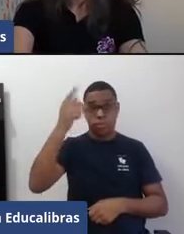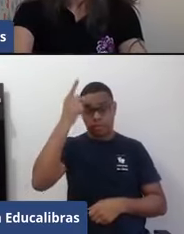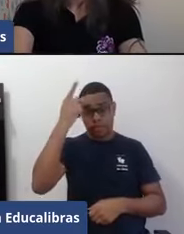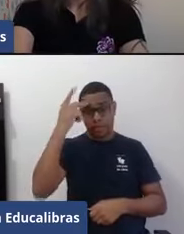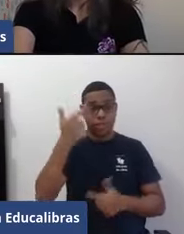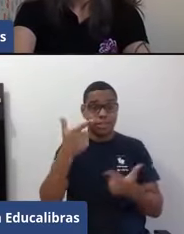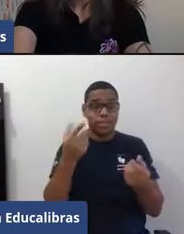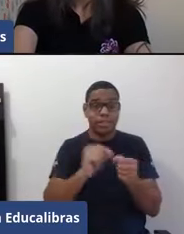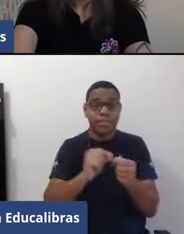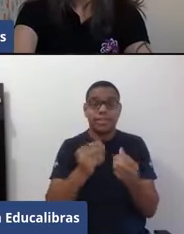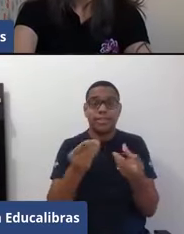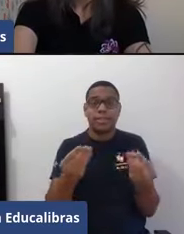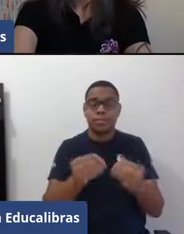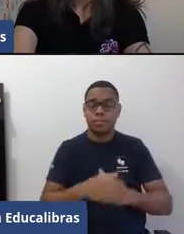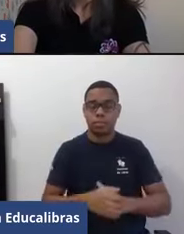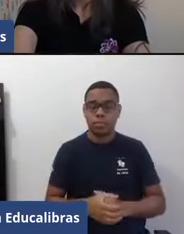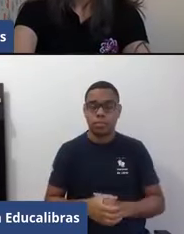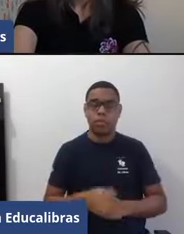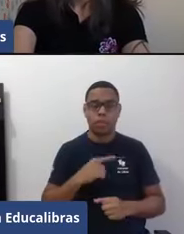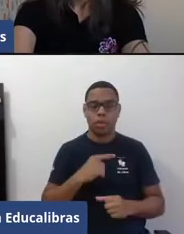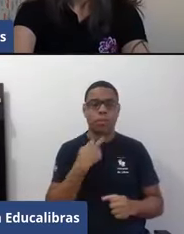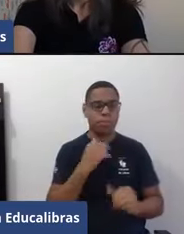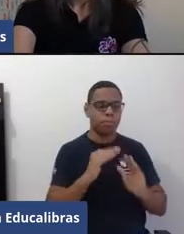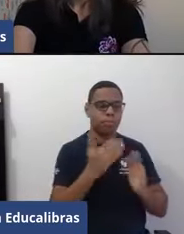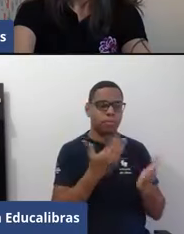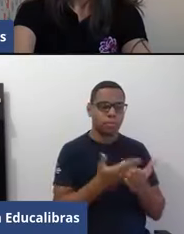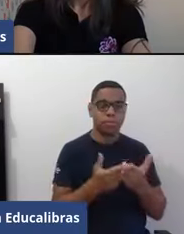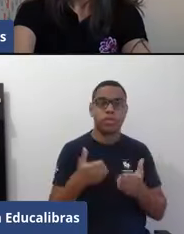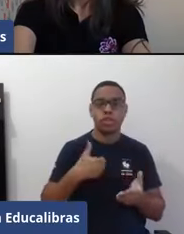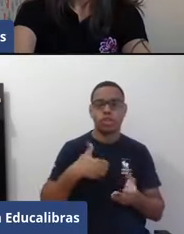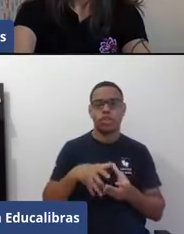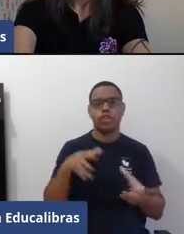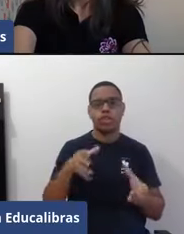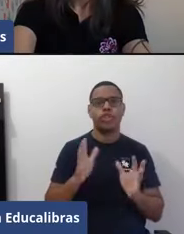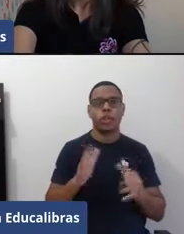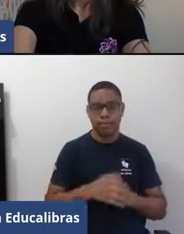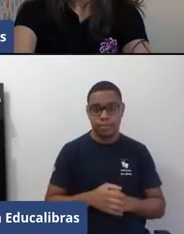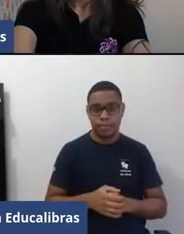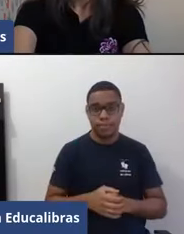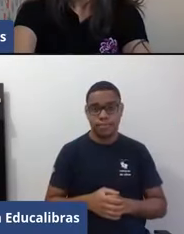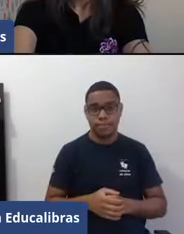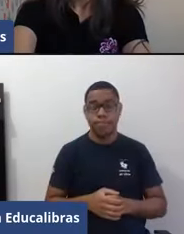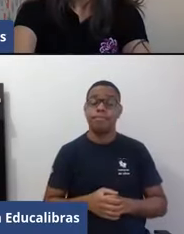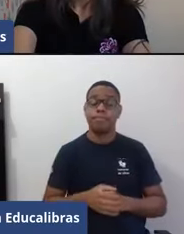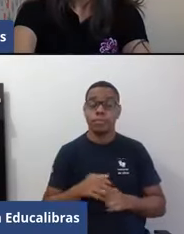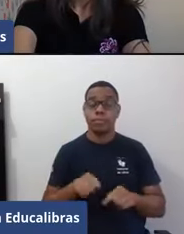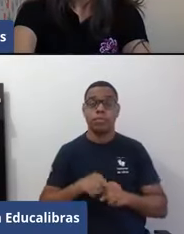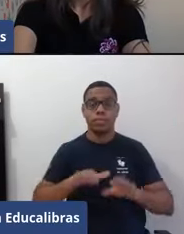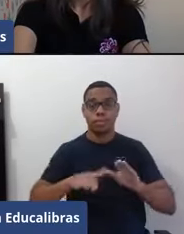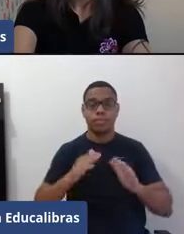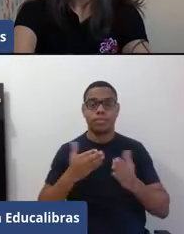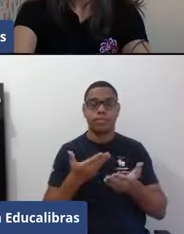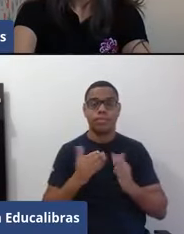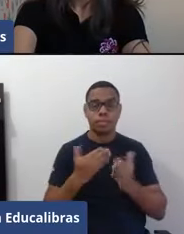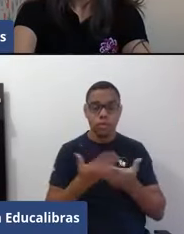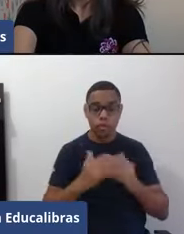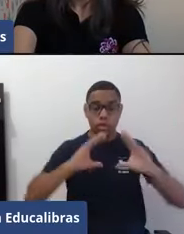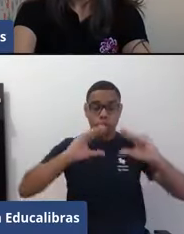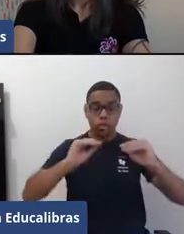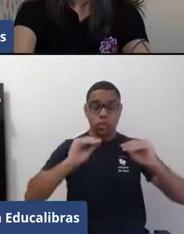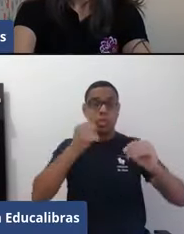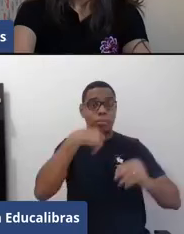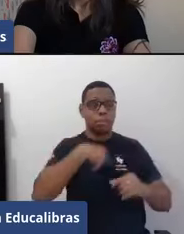fazer, por exemplo. Não pode mais para a escola, porque já passou do período de ir para a escola. Aí, às vezes, tem as escolas à noite e a mãe não quer, porque a mãe tem